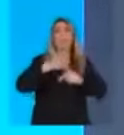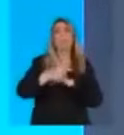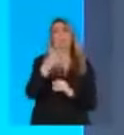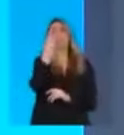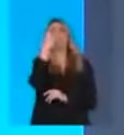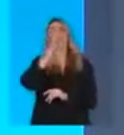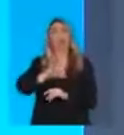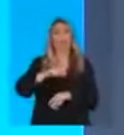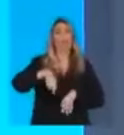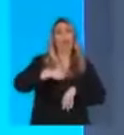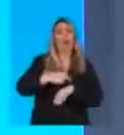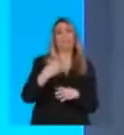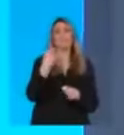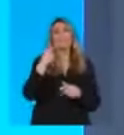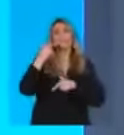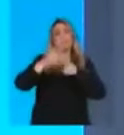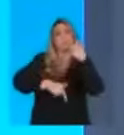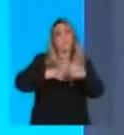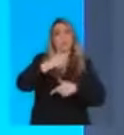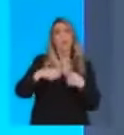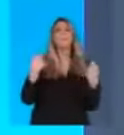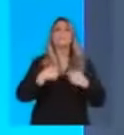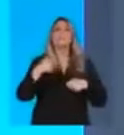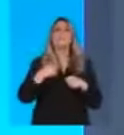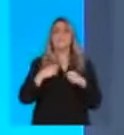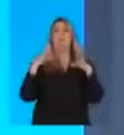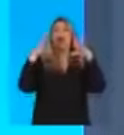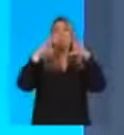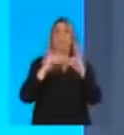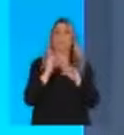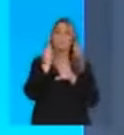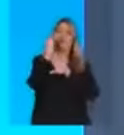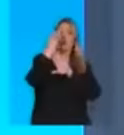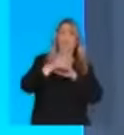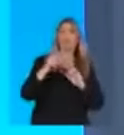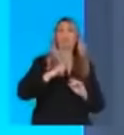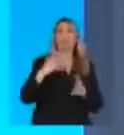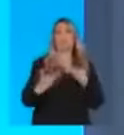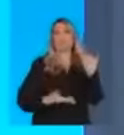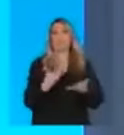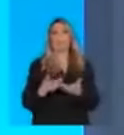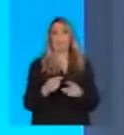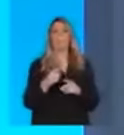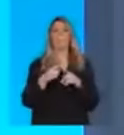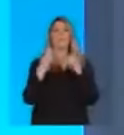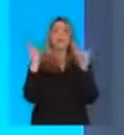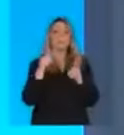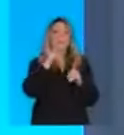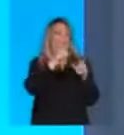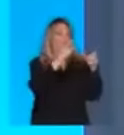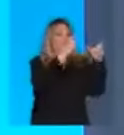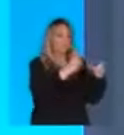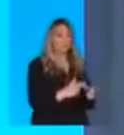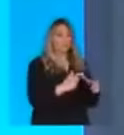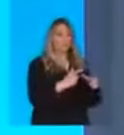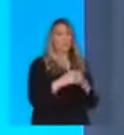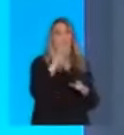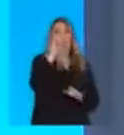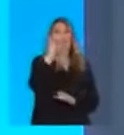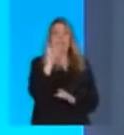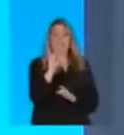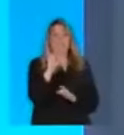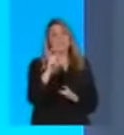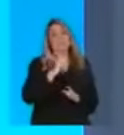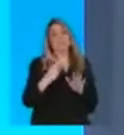ter o terceiro turno quando volta para casa para ter o seu atendimento mas essa Clínica também não pode mais ser pro os porque a os além das